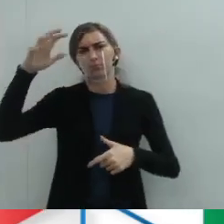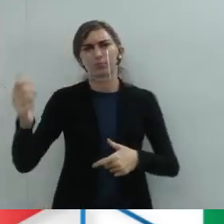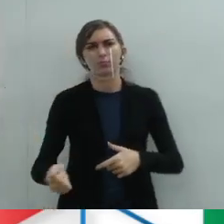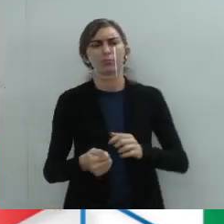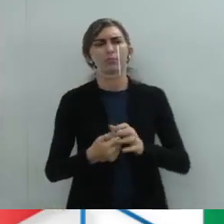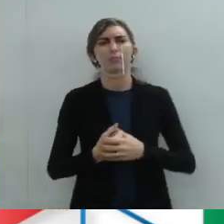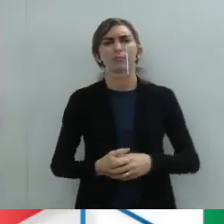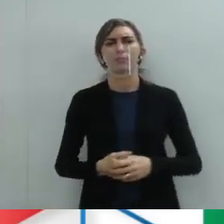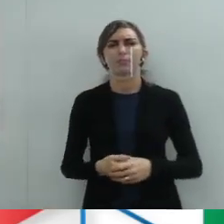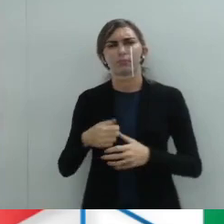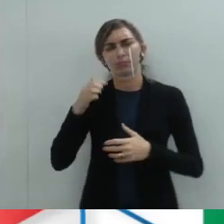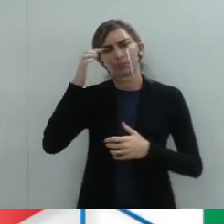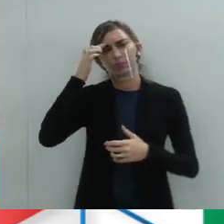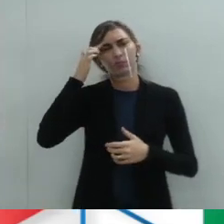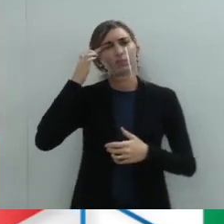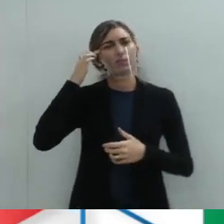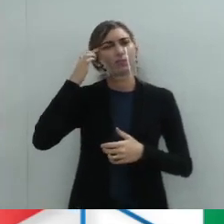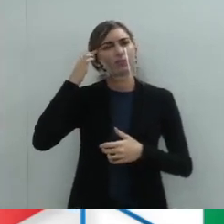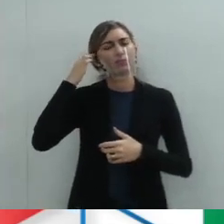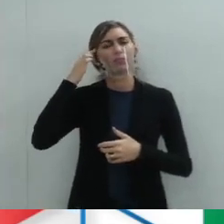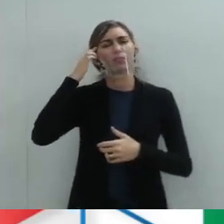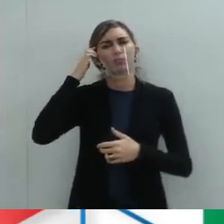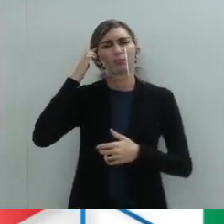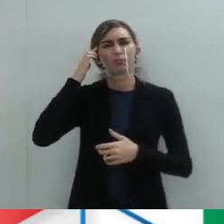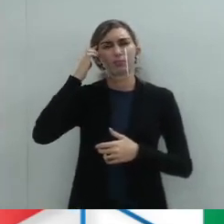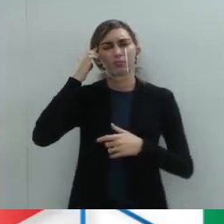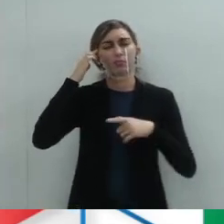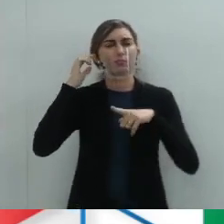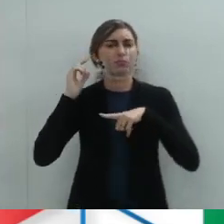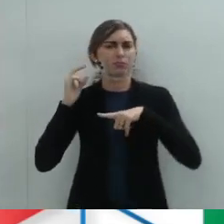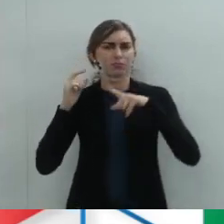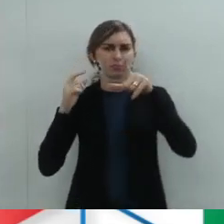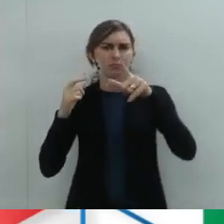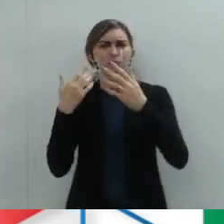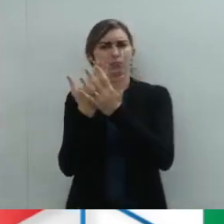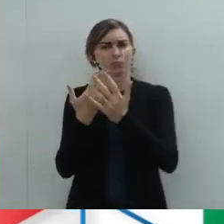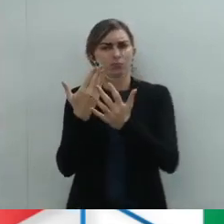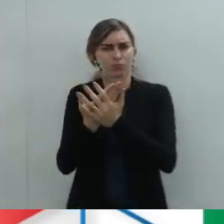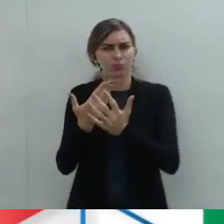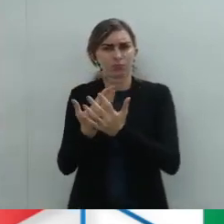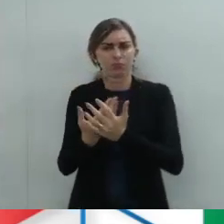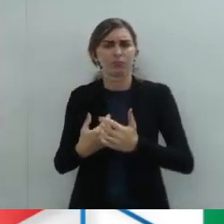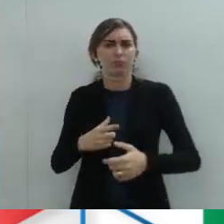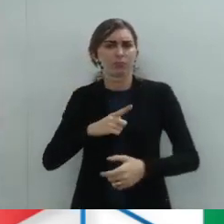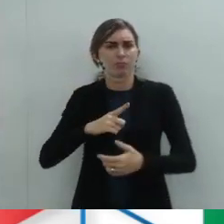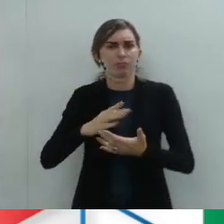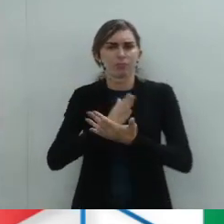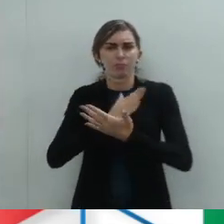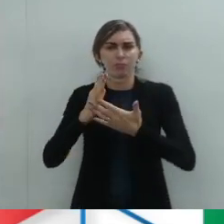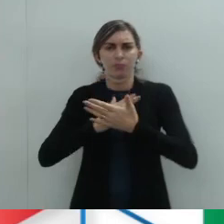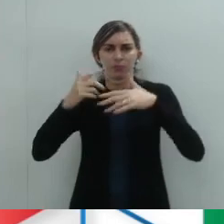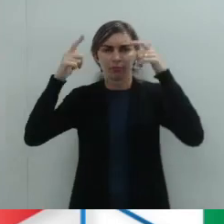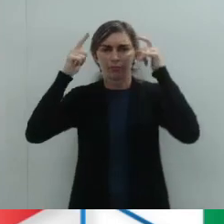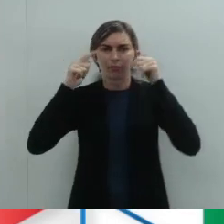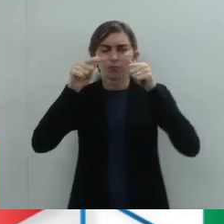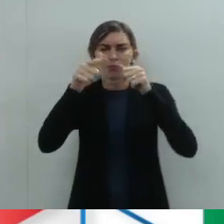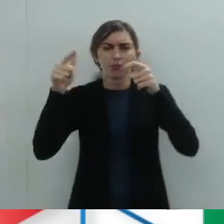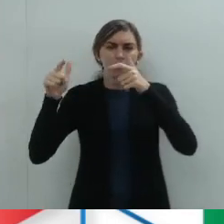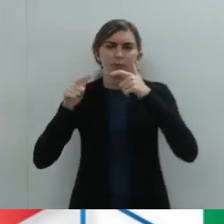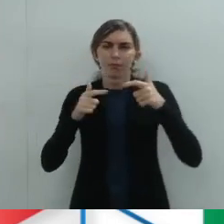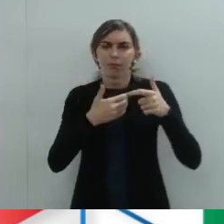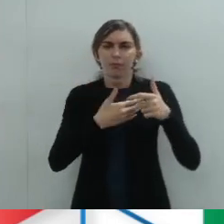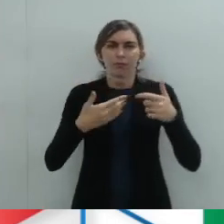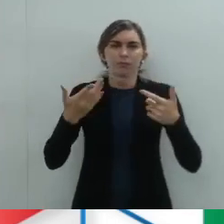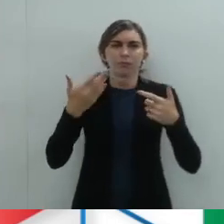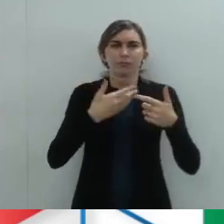Olha que legal. Nós temos, para fim de estudo, vamos ver alguns reinos do império de cada região